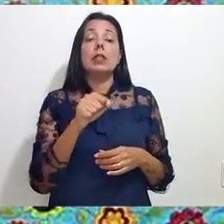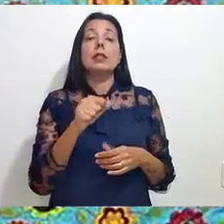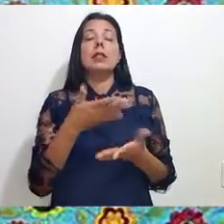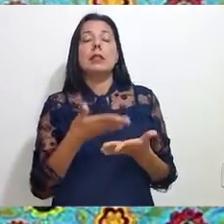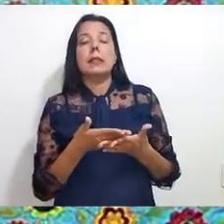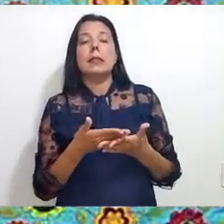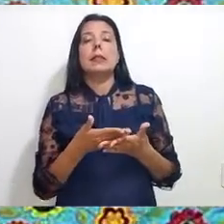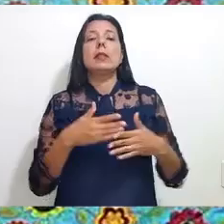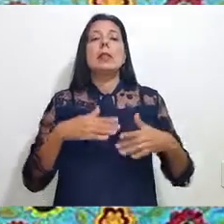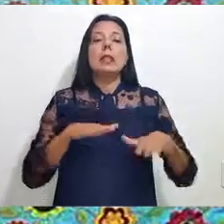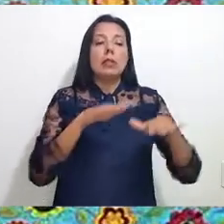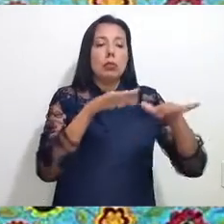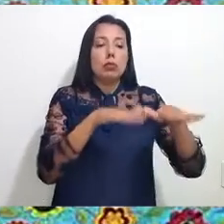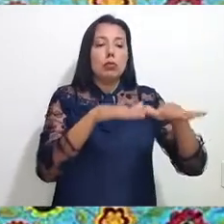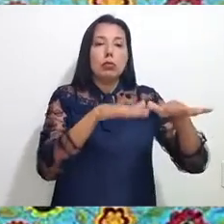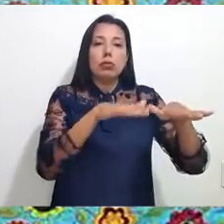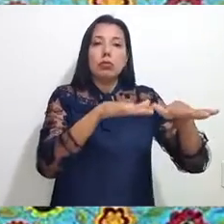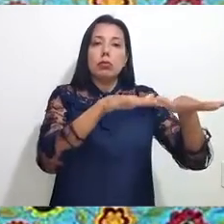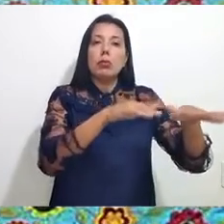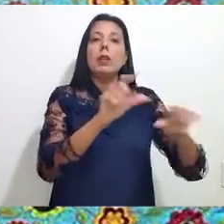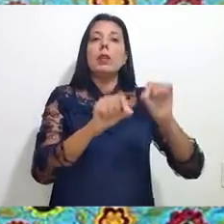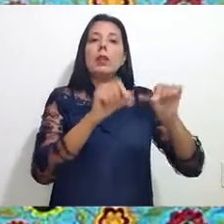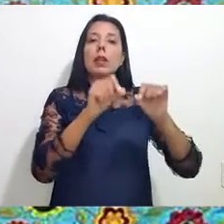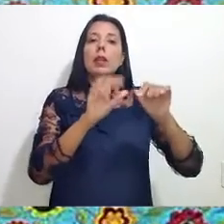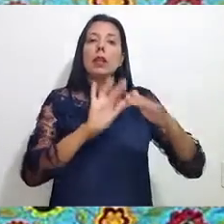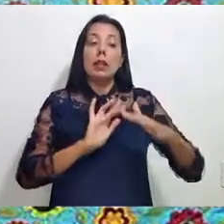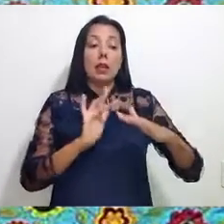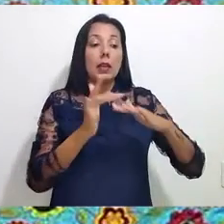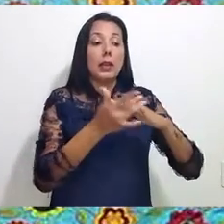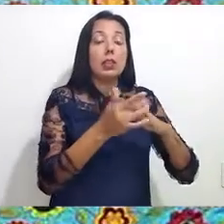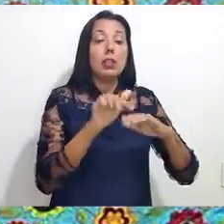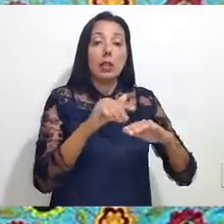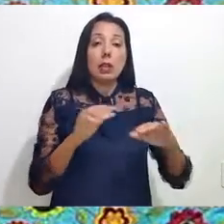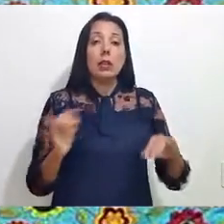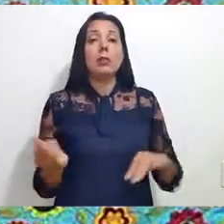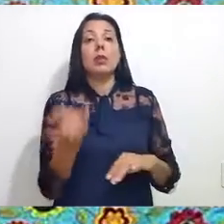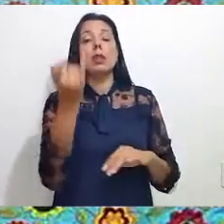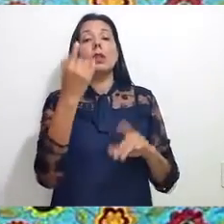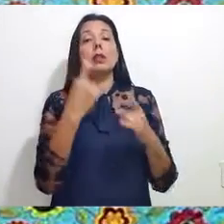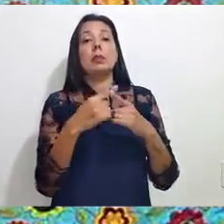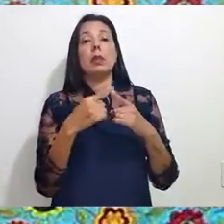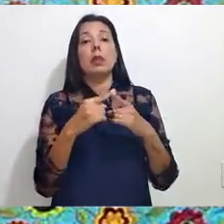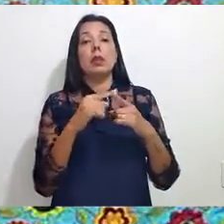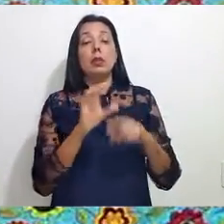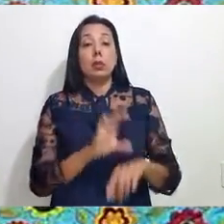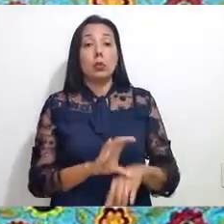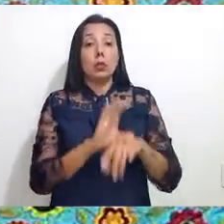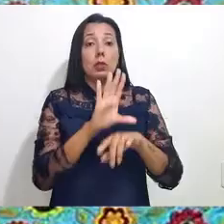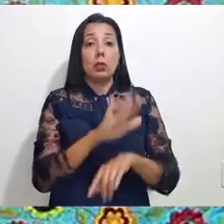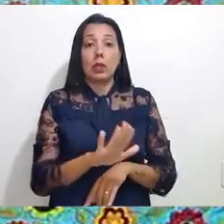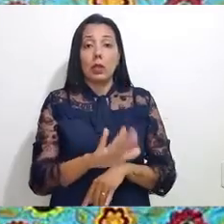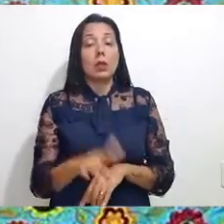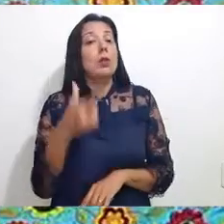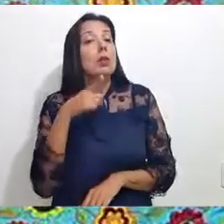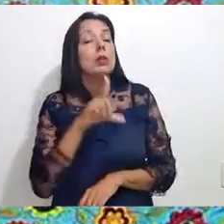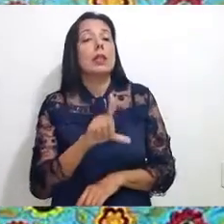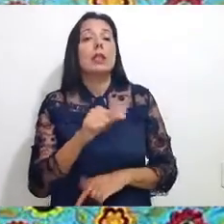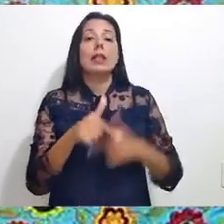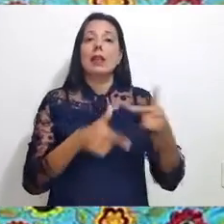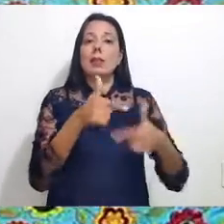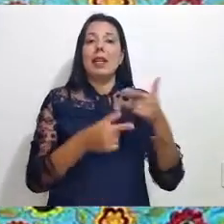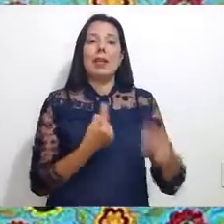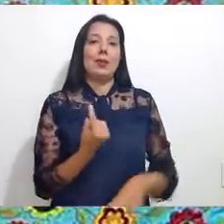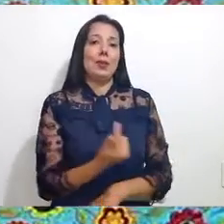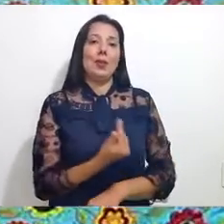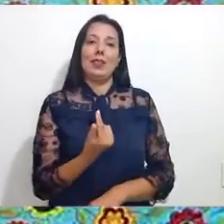imensamente importantes, como trabalho infantil, como tráfico de crianças e adolescentes também, que é outra pauta fundamental e